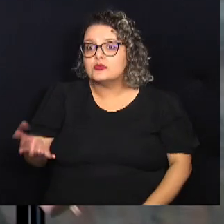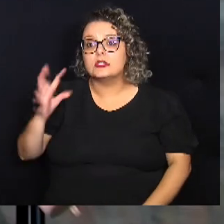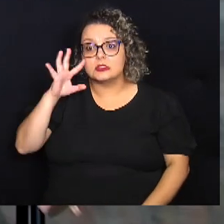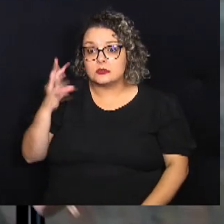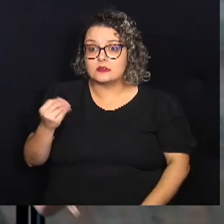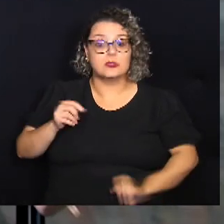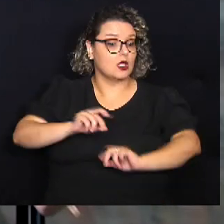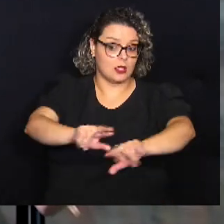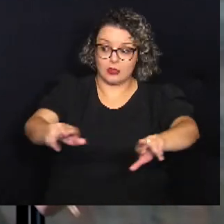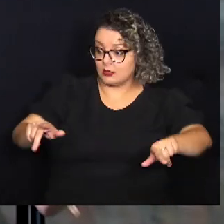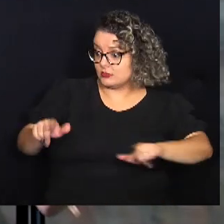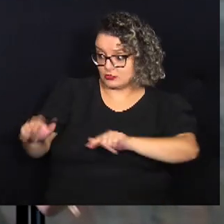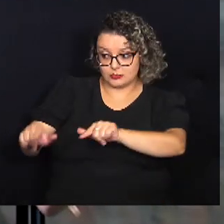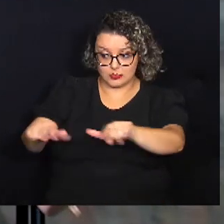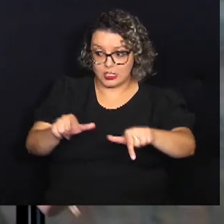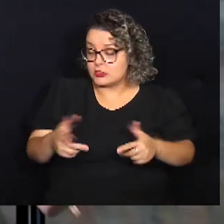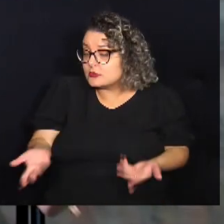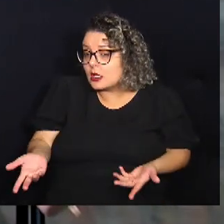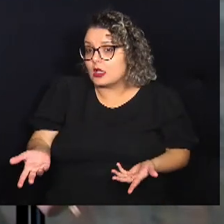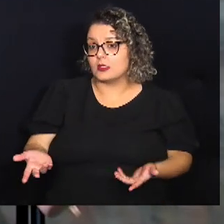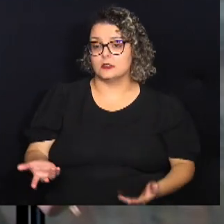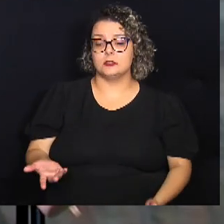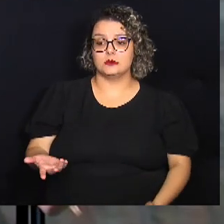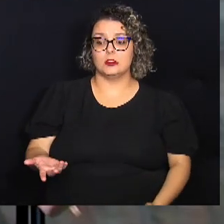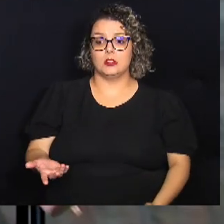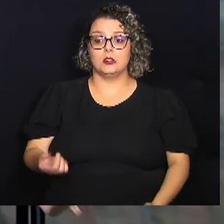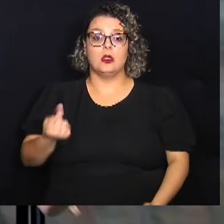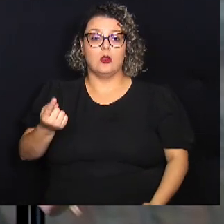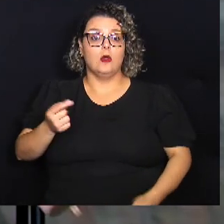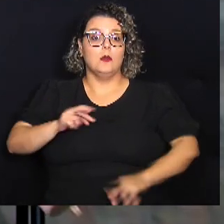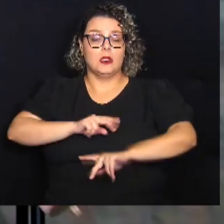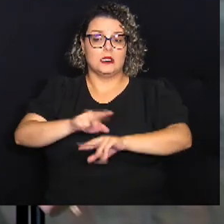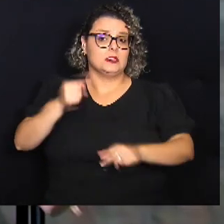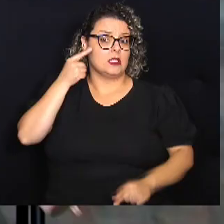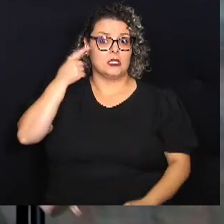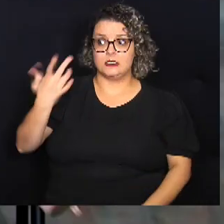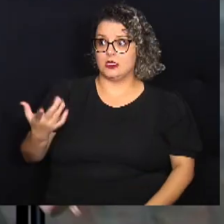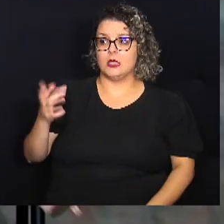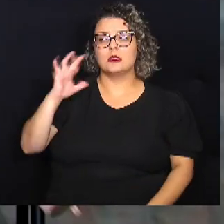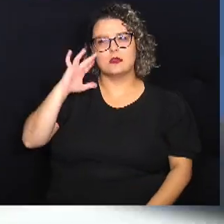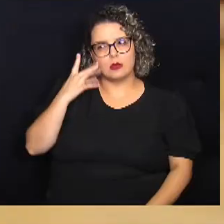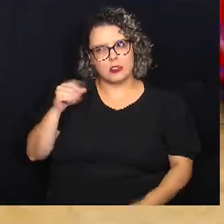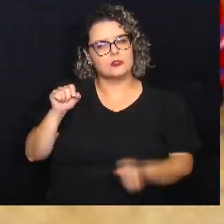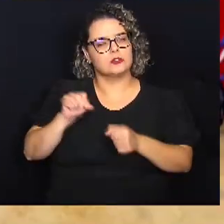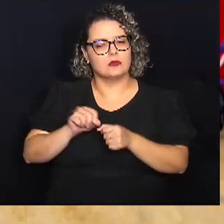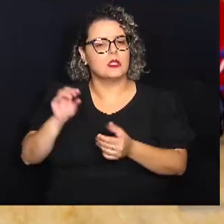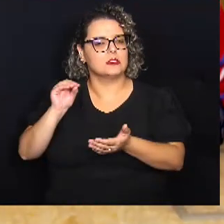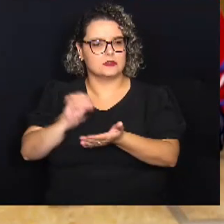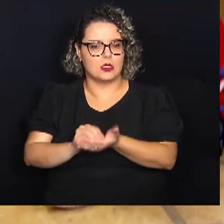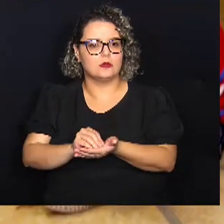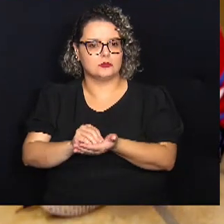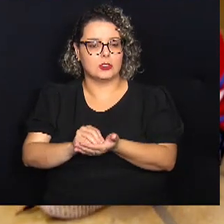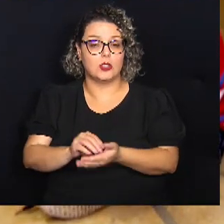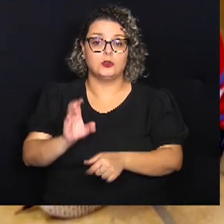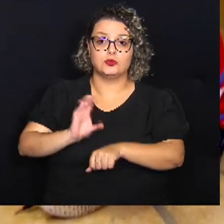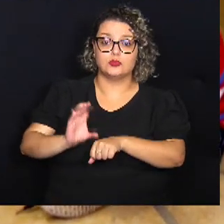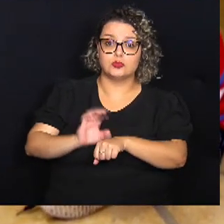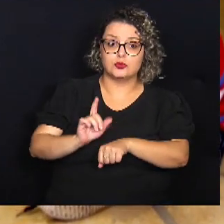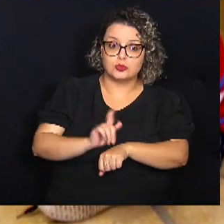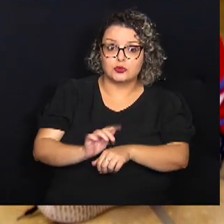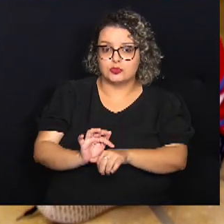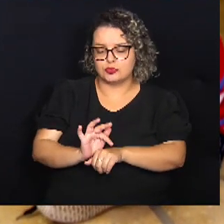conhecimento em lugares diferentes. Então, uma das dimensões que eu acho que faz falta no curso de formação